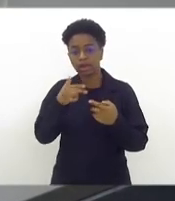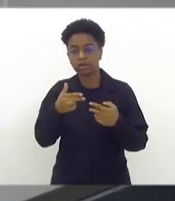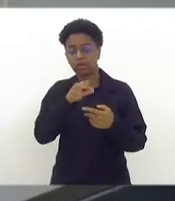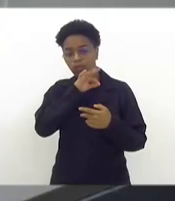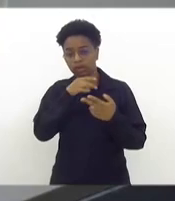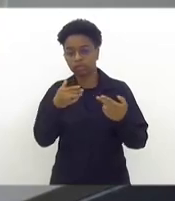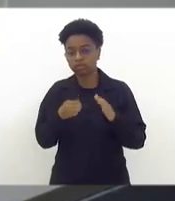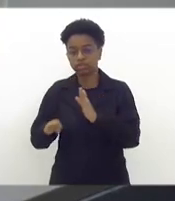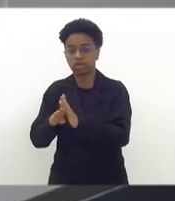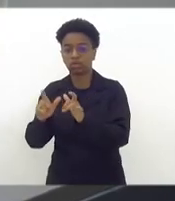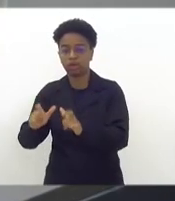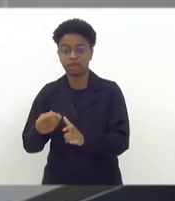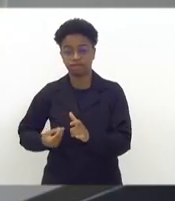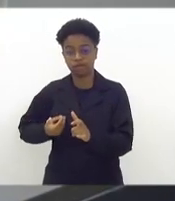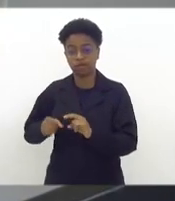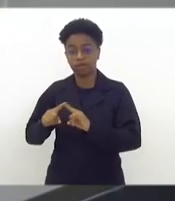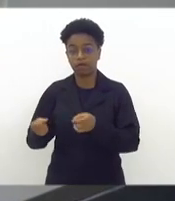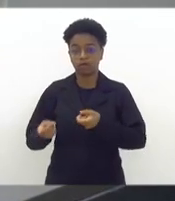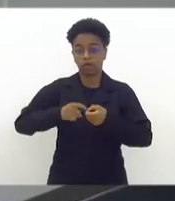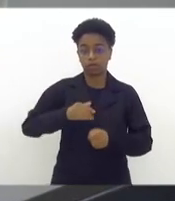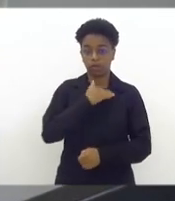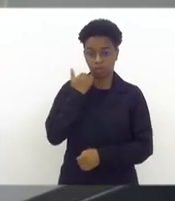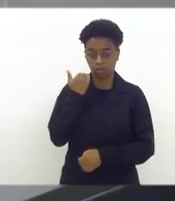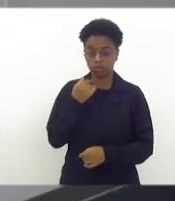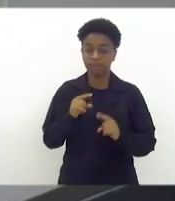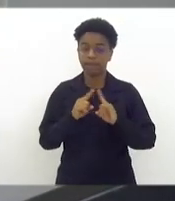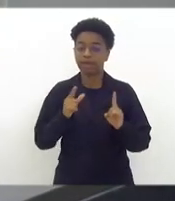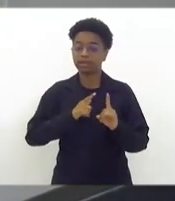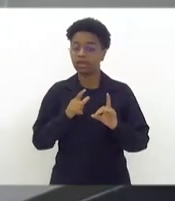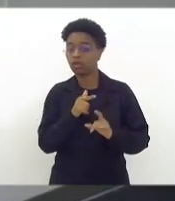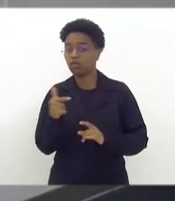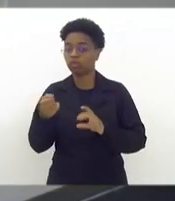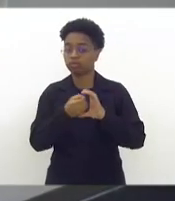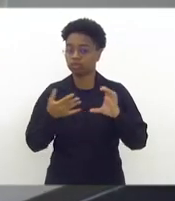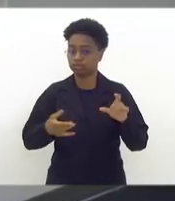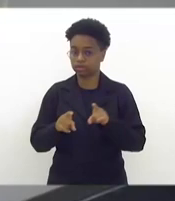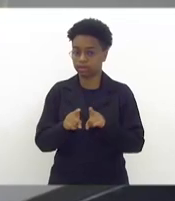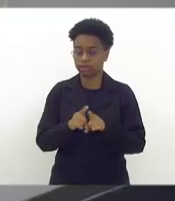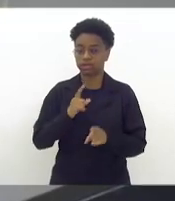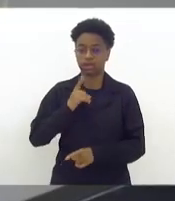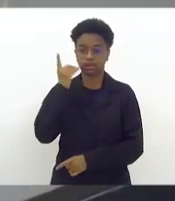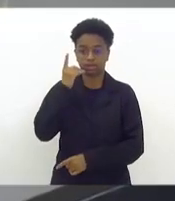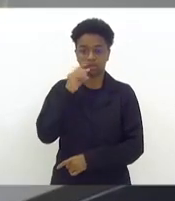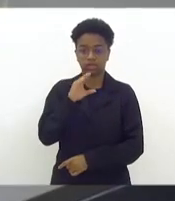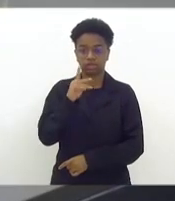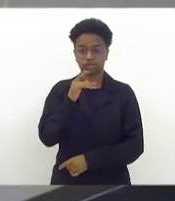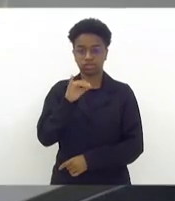é devolvido morto. Só que tem um outro aspecto também no campo. Imaginemos aqui o deputado Chico Machado